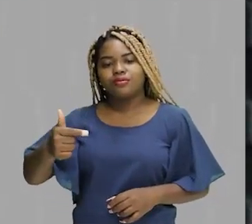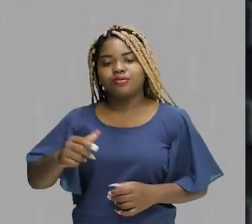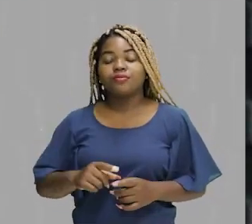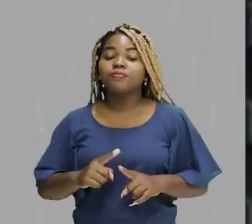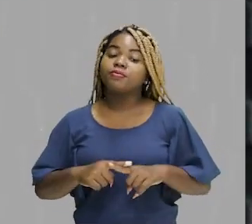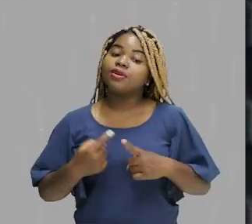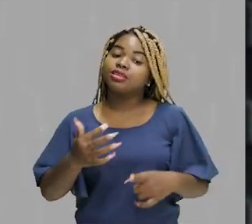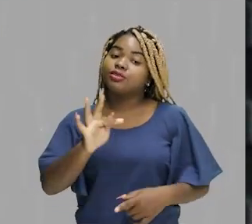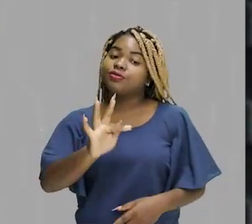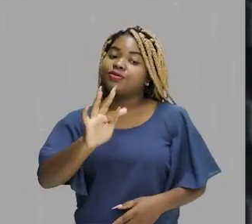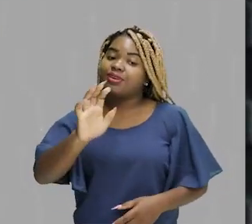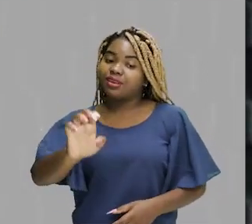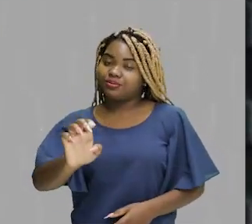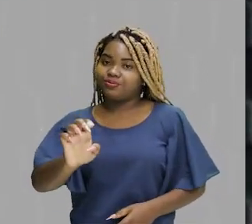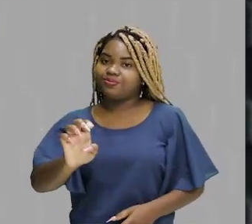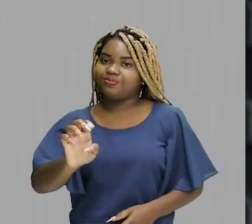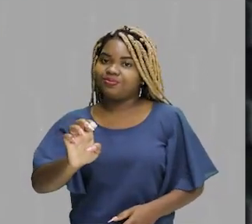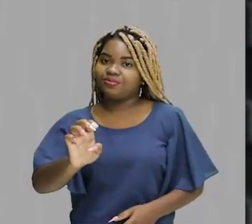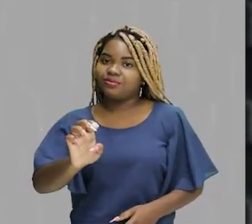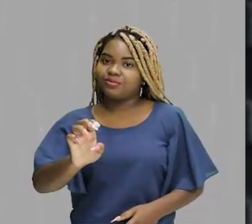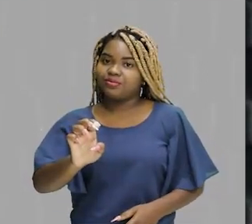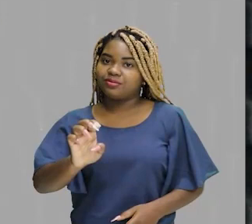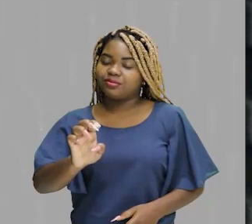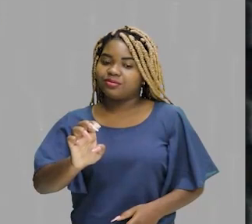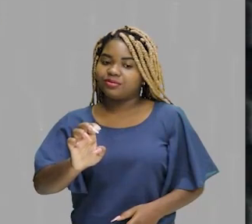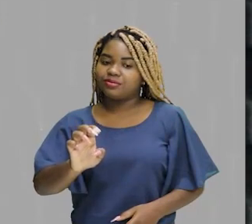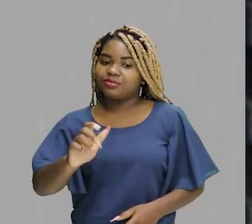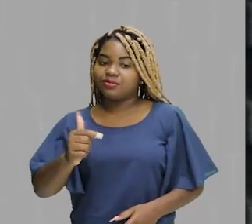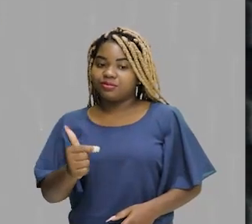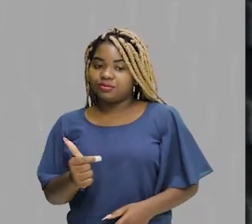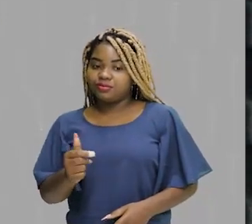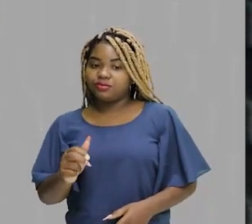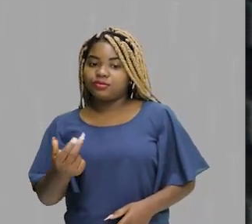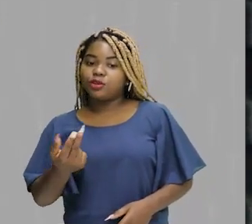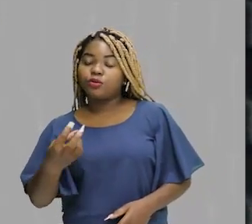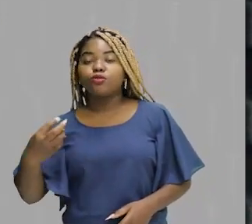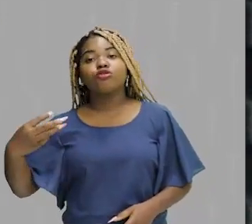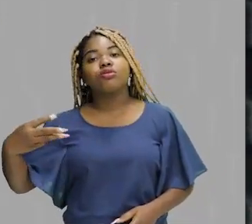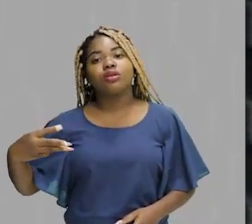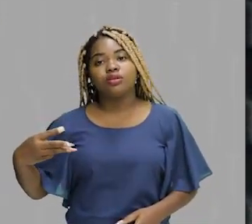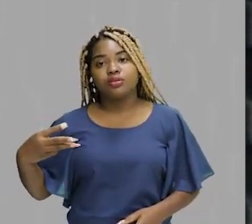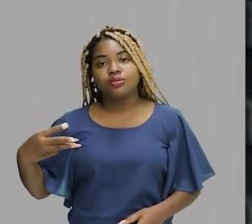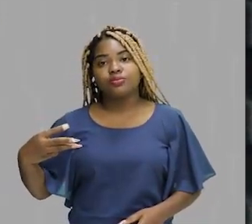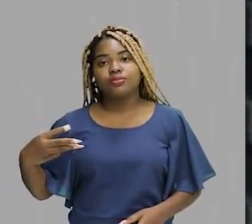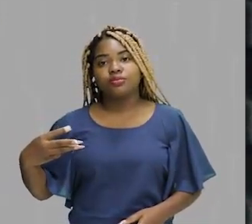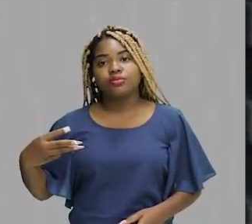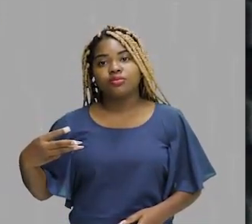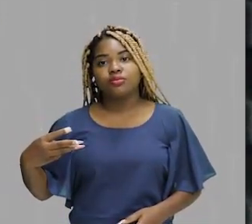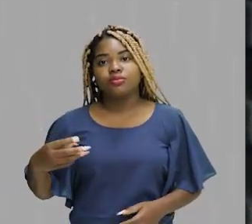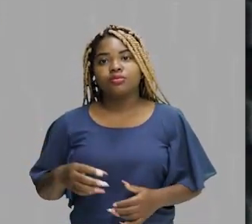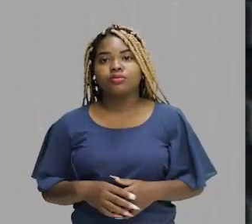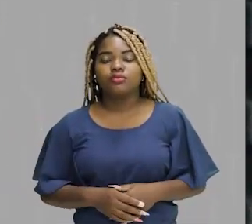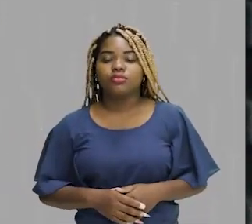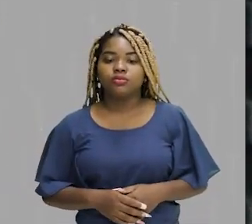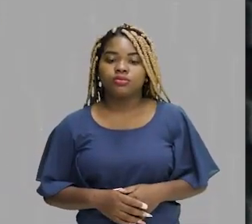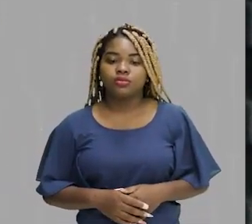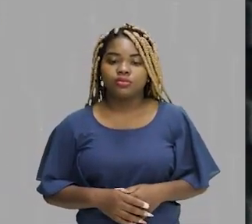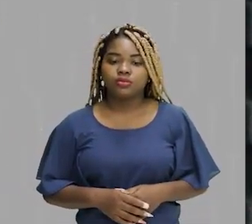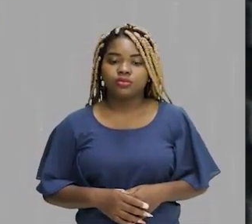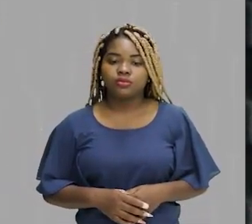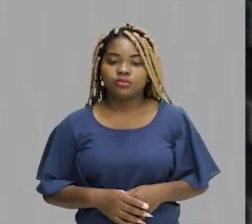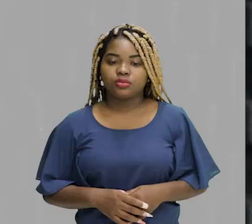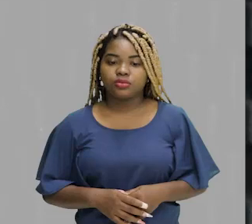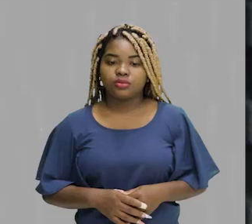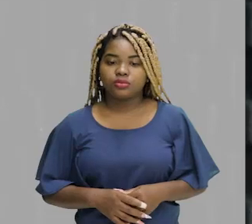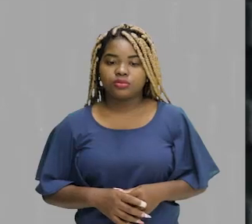Só que o ferro ele pode ser ferro 2 ou ferro 3, ou seja, ferro com carga mais 2 ou